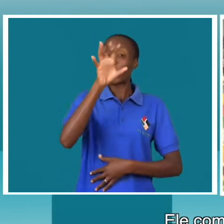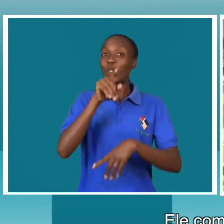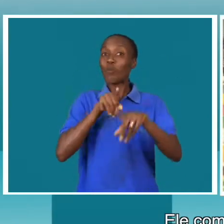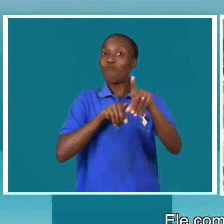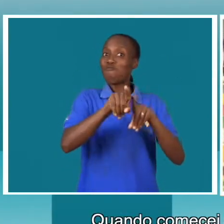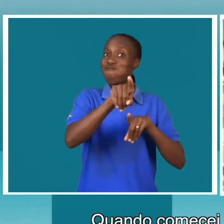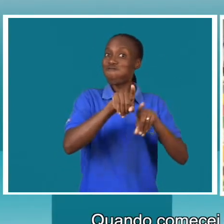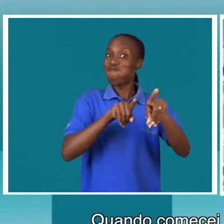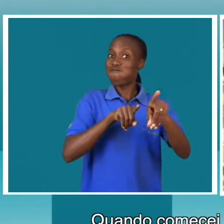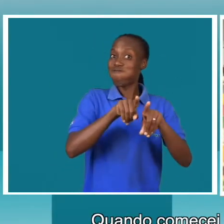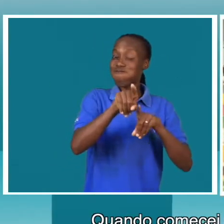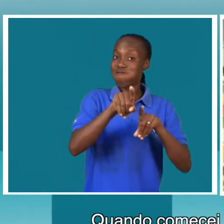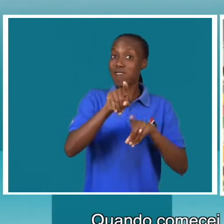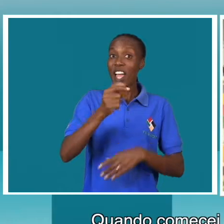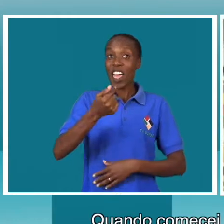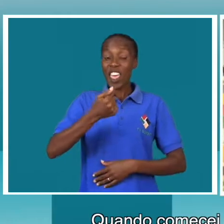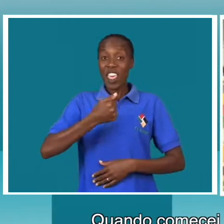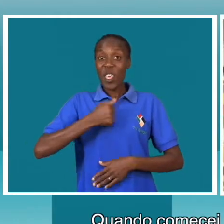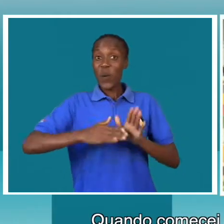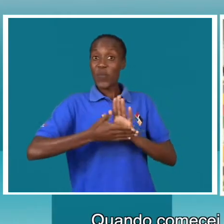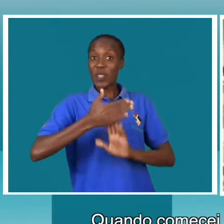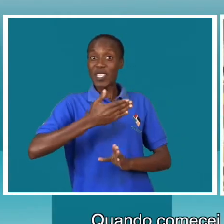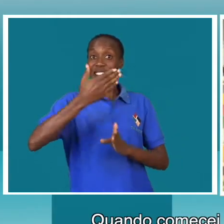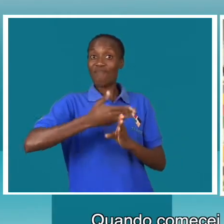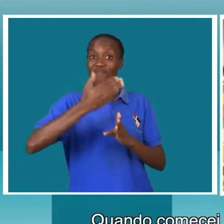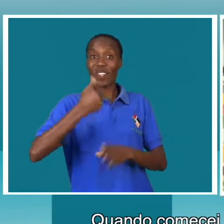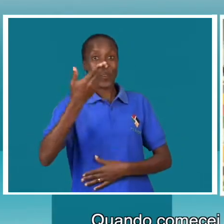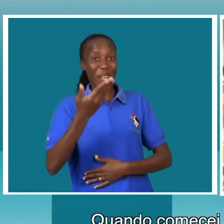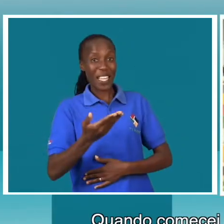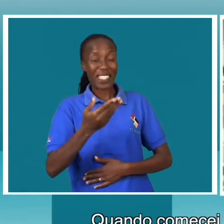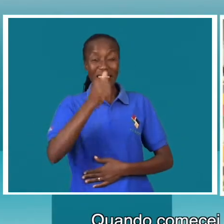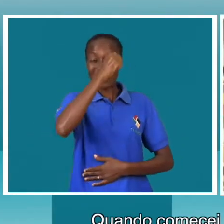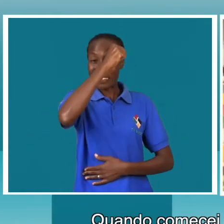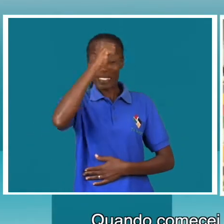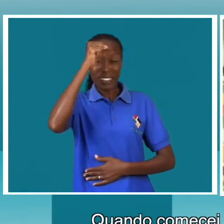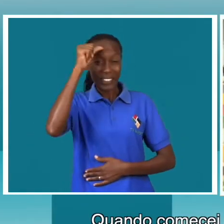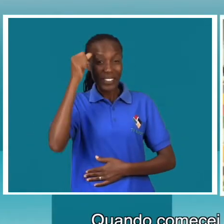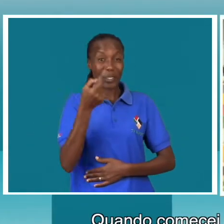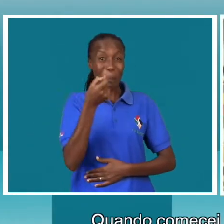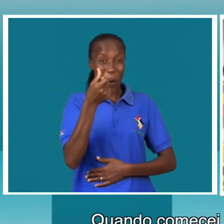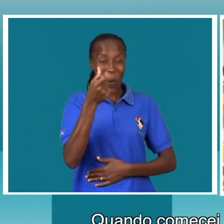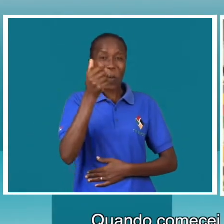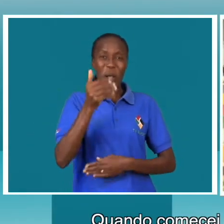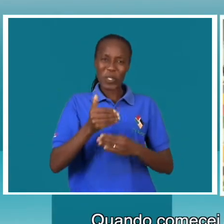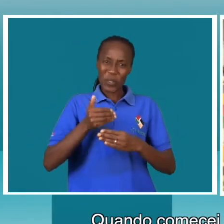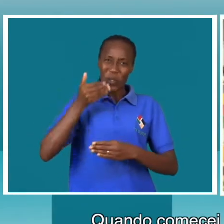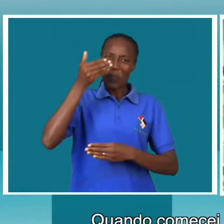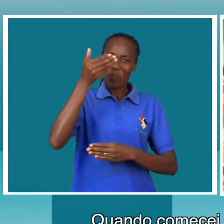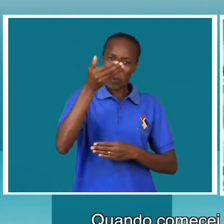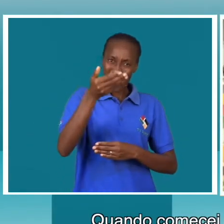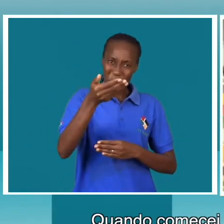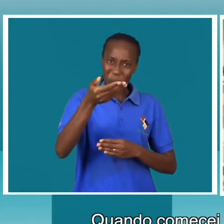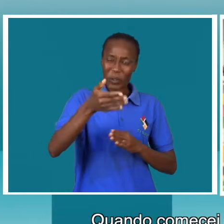competir. Quase quando comecei a treinar com ele. Isso foi um pouco difícil, mas já é um dado tempo,